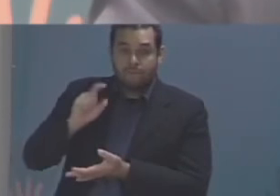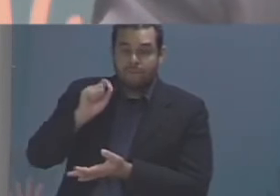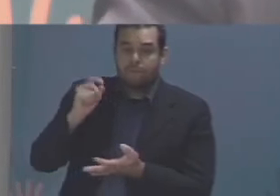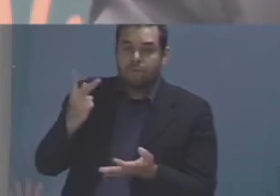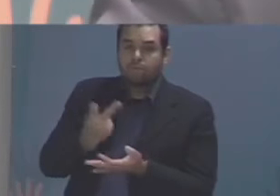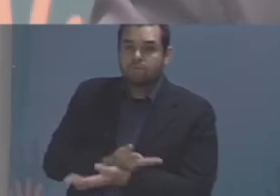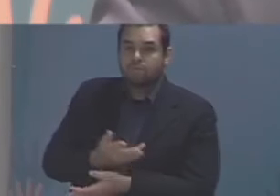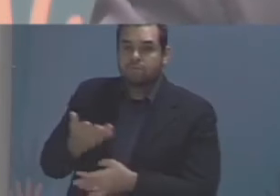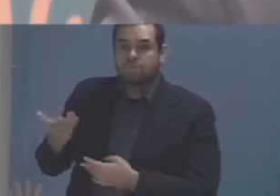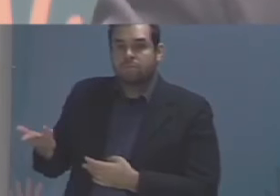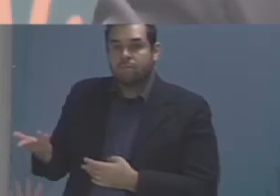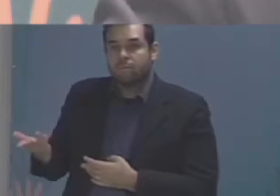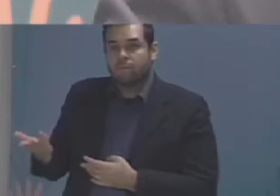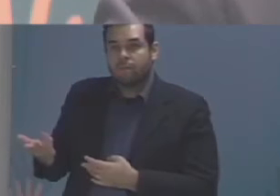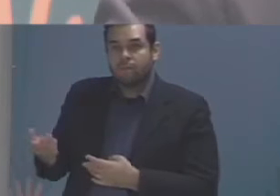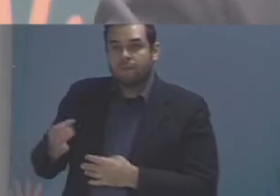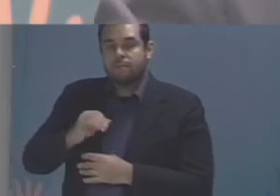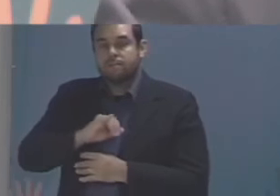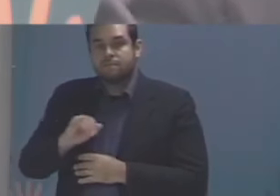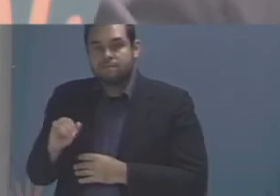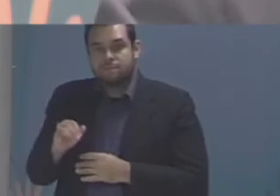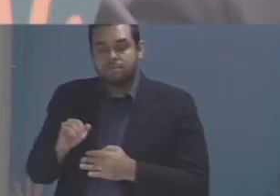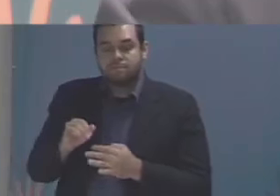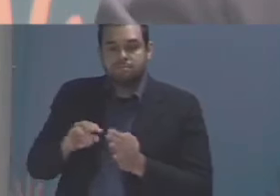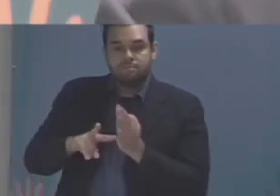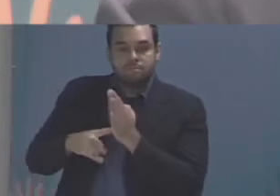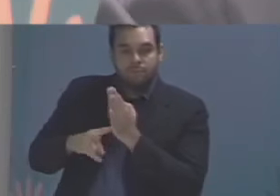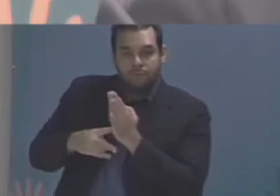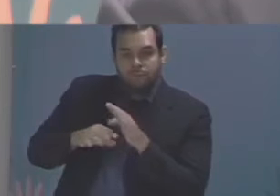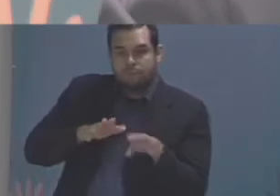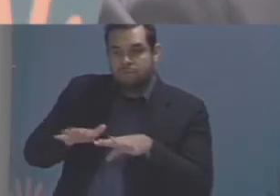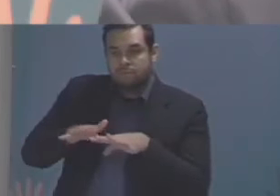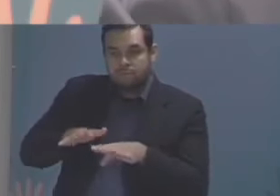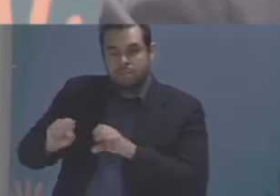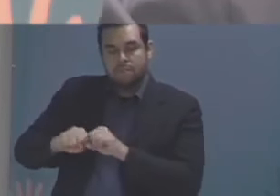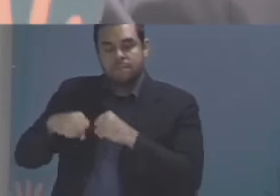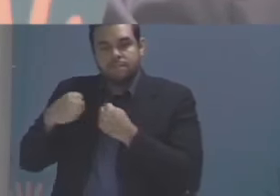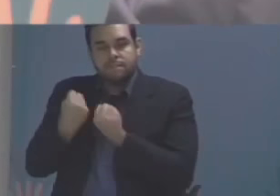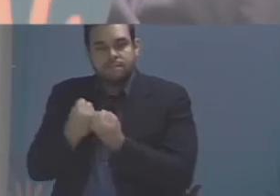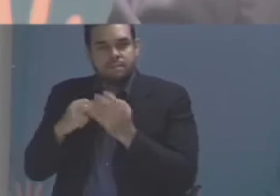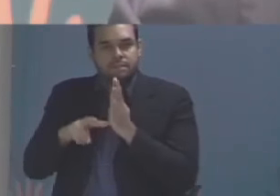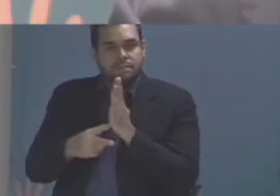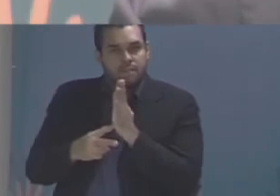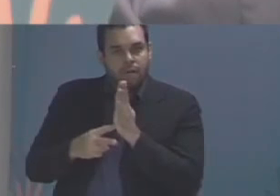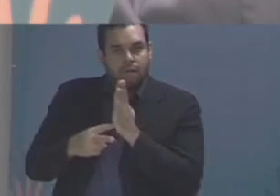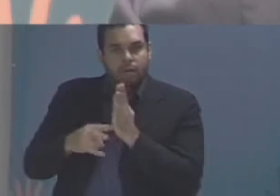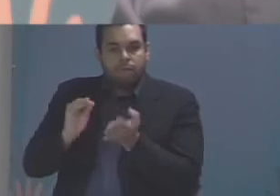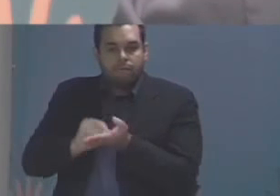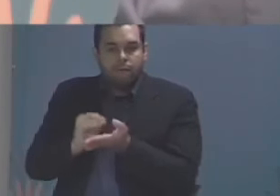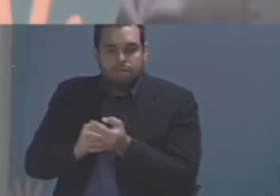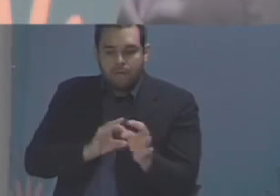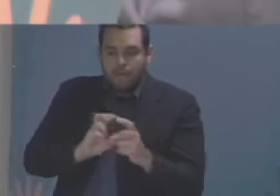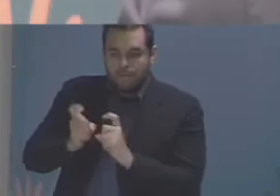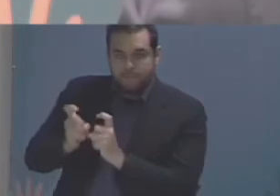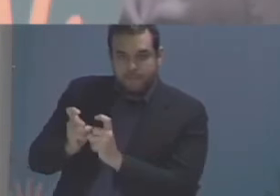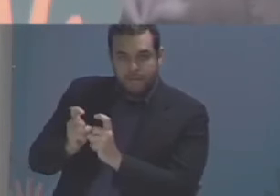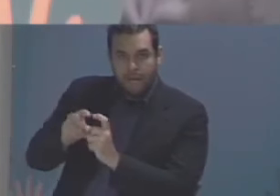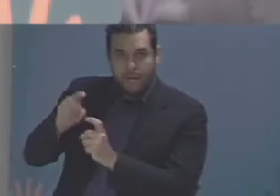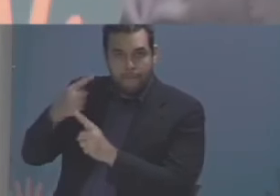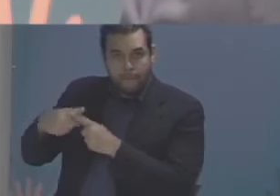acontecido? Se, diante do movimento sindical, foi incapaz de conduzir o fortalecimento da entidade que nós lutamos tanto